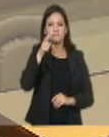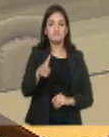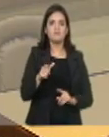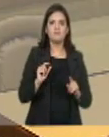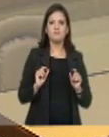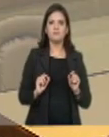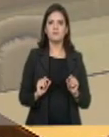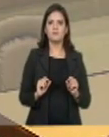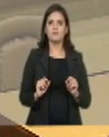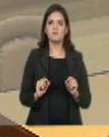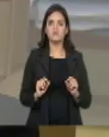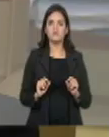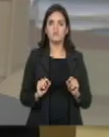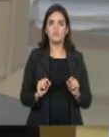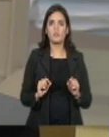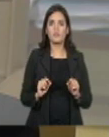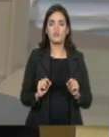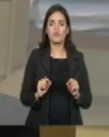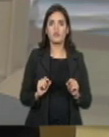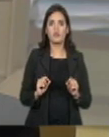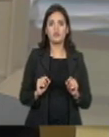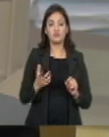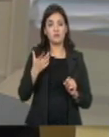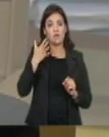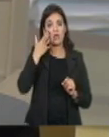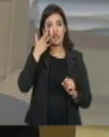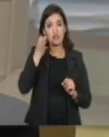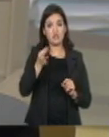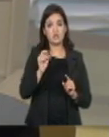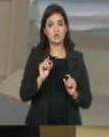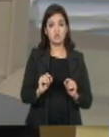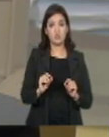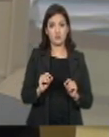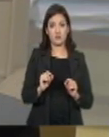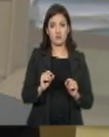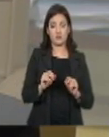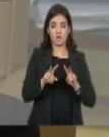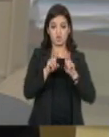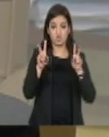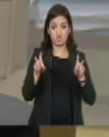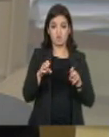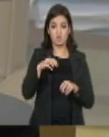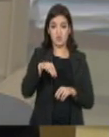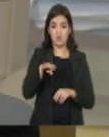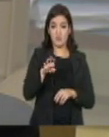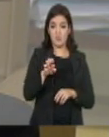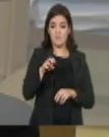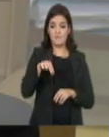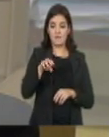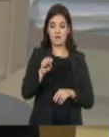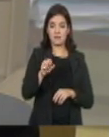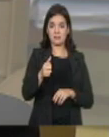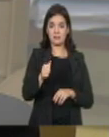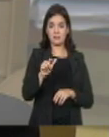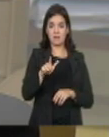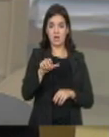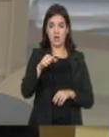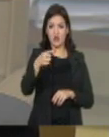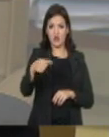Primeiro, ministro Gilmar Mendes. O caso do Mensalão, porque, de fato,